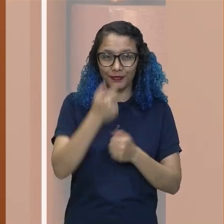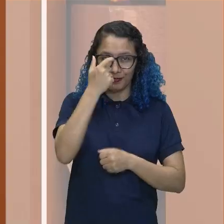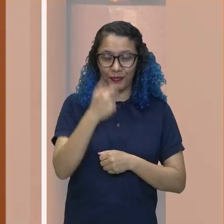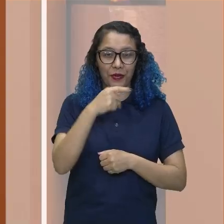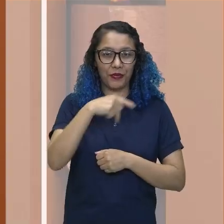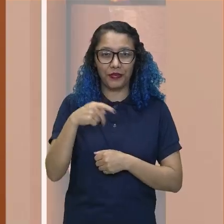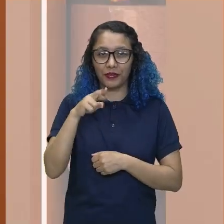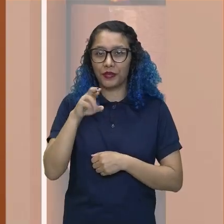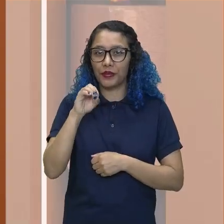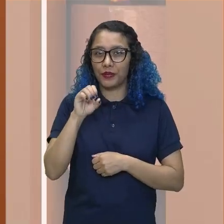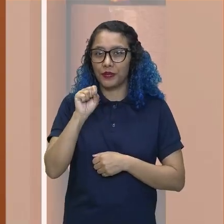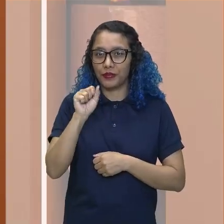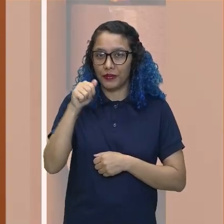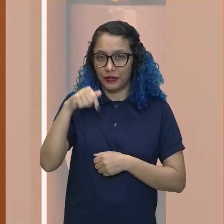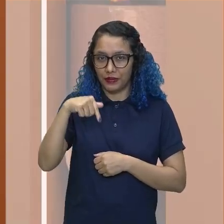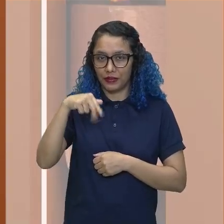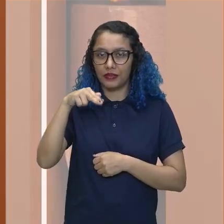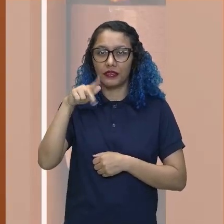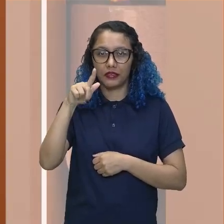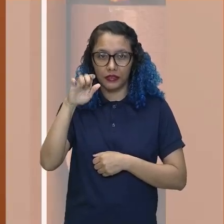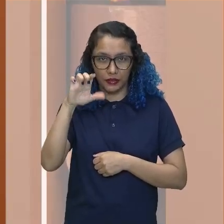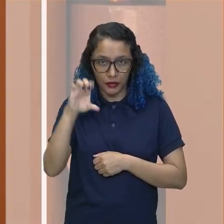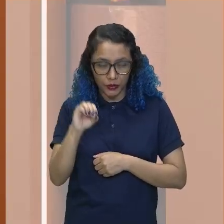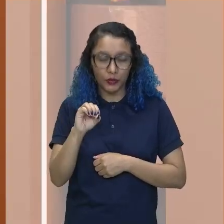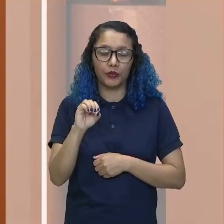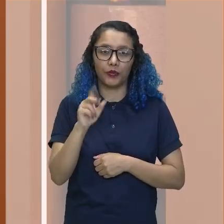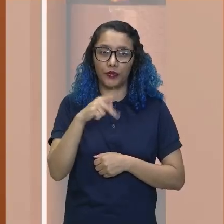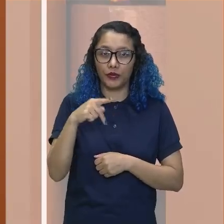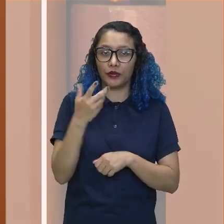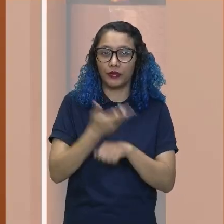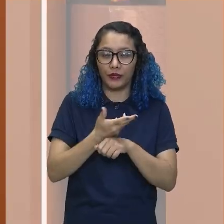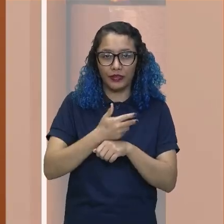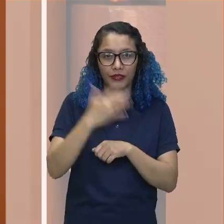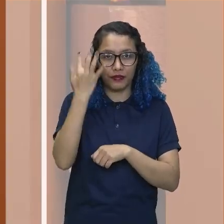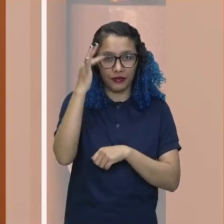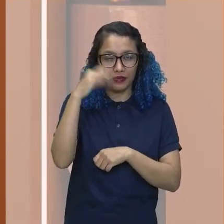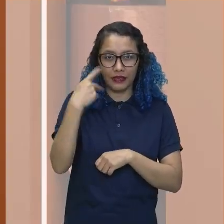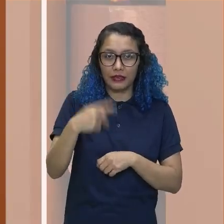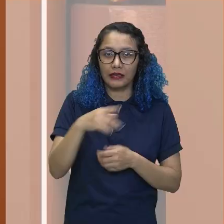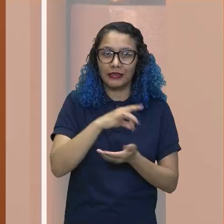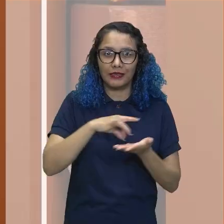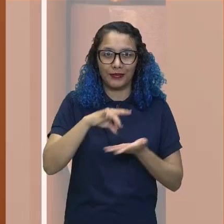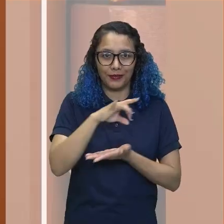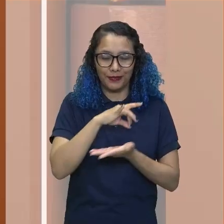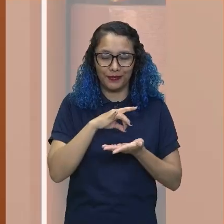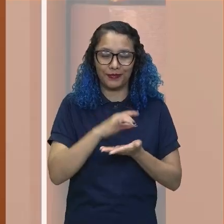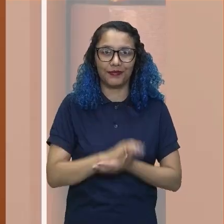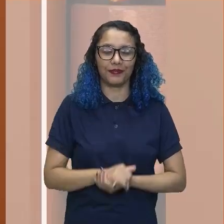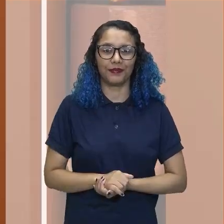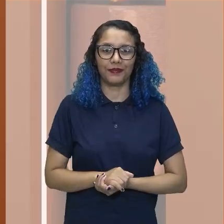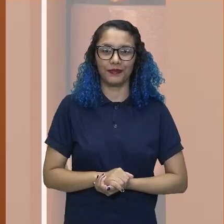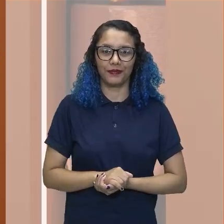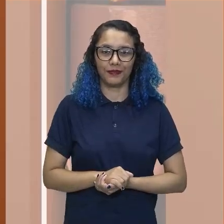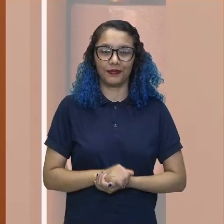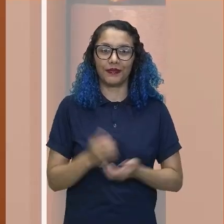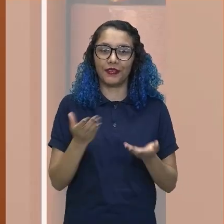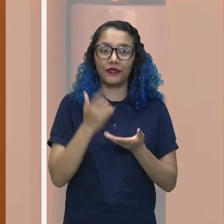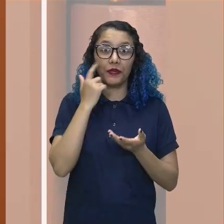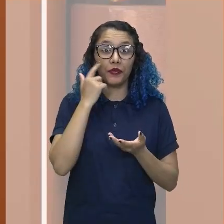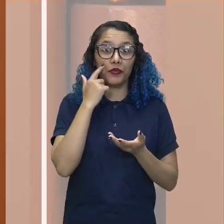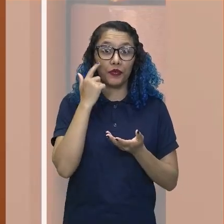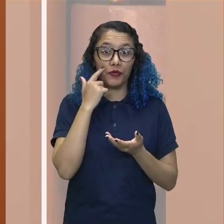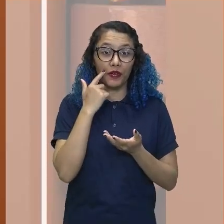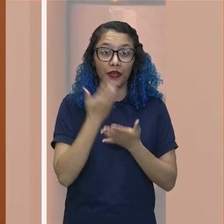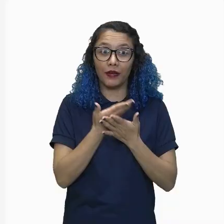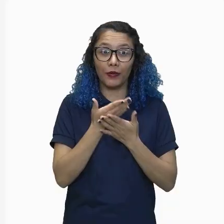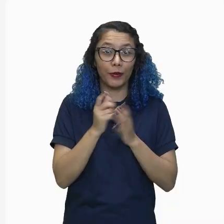professor Rosângelo Assis, professor de filosofia do Centro de Mídias do Amazonas. Vamos ver o que vai acontecer